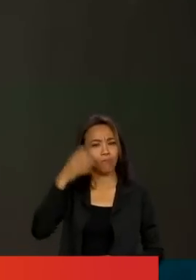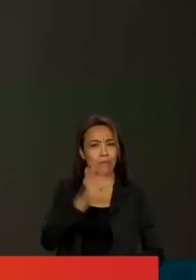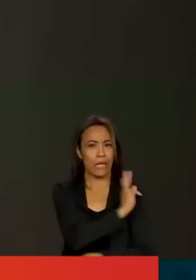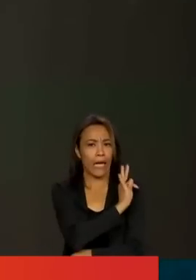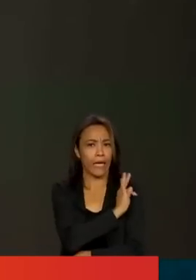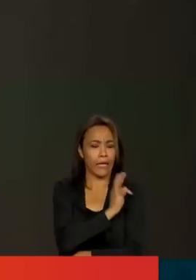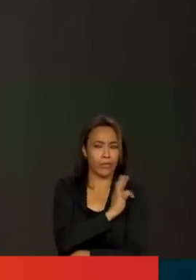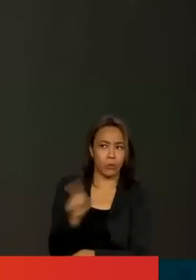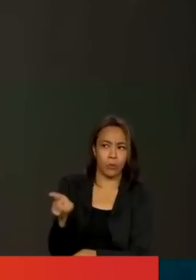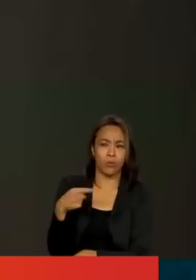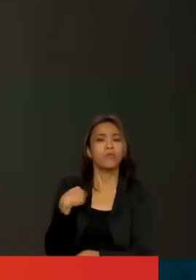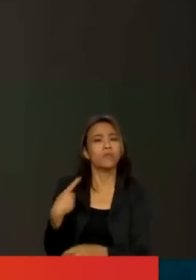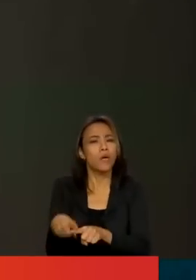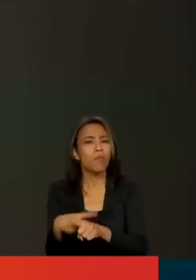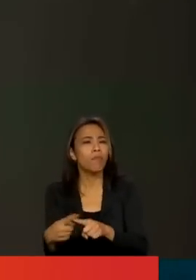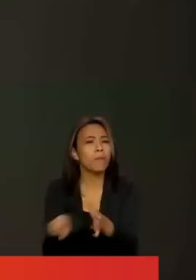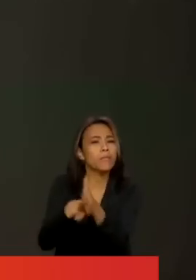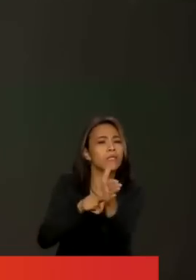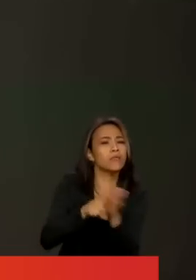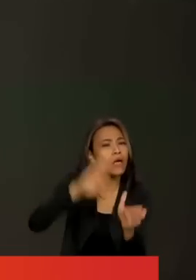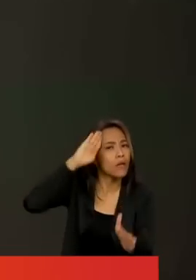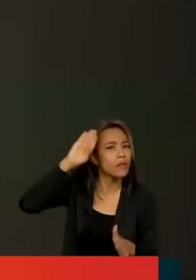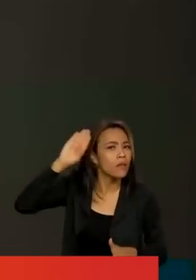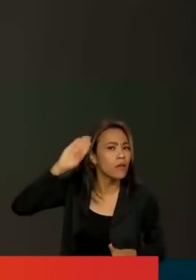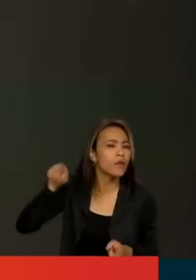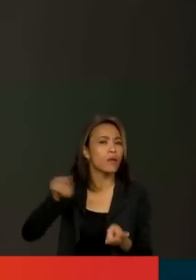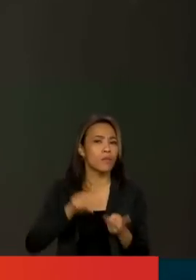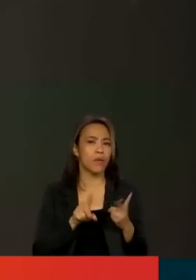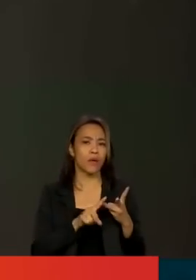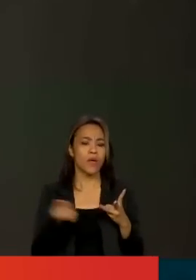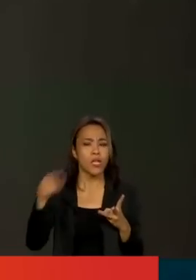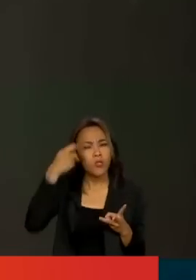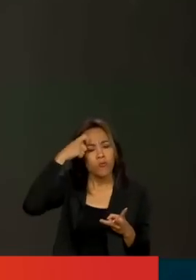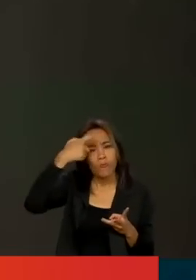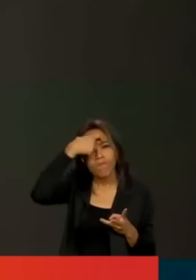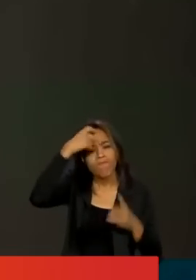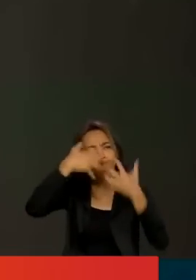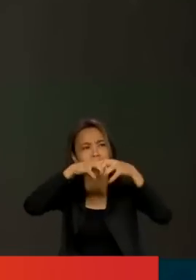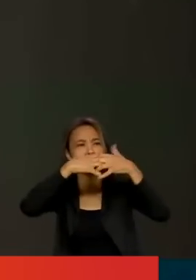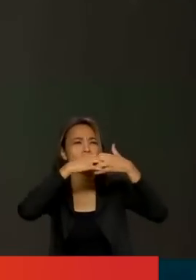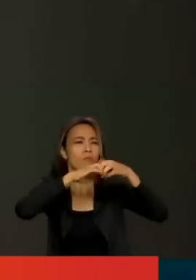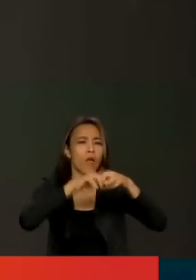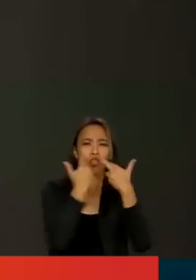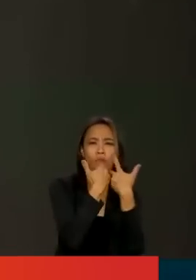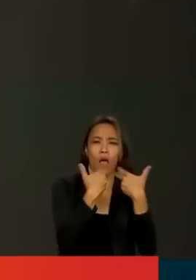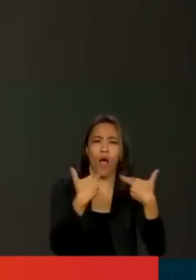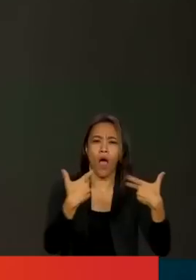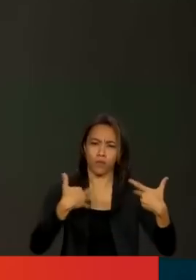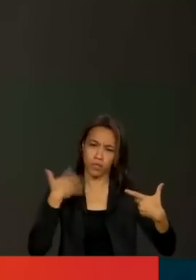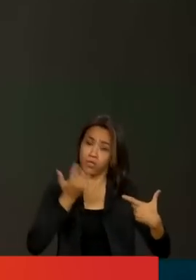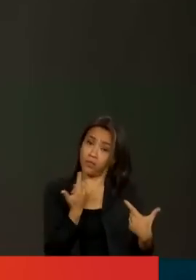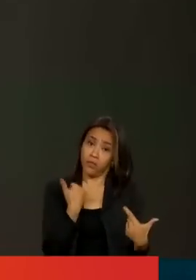pela capacidade acadêmica pela capacidade de pensar pela capacidade de Inovar pela capacidade de